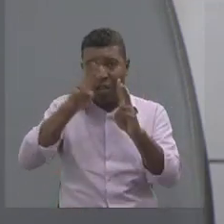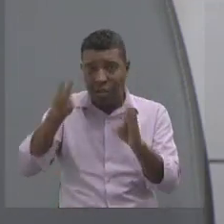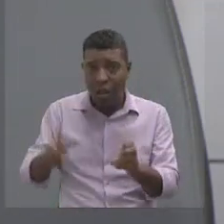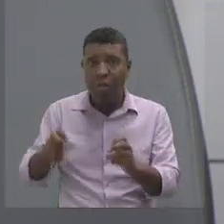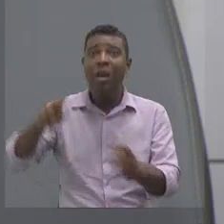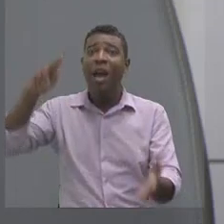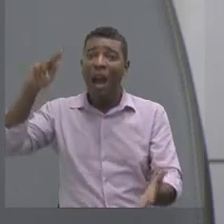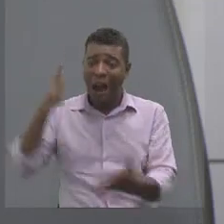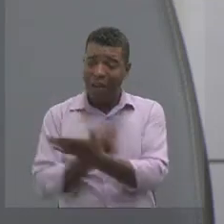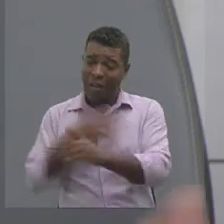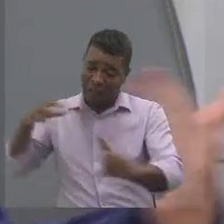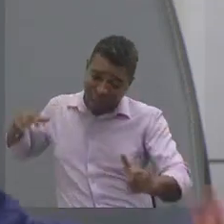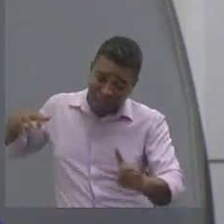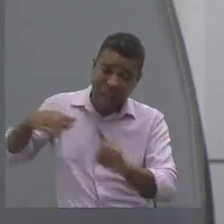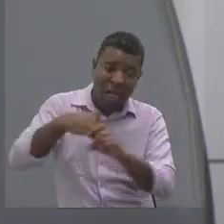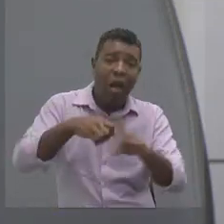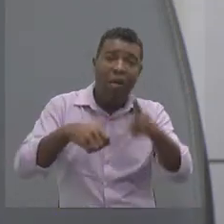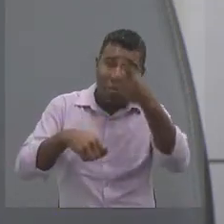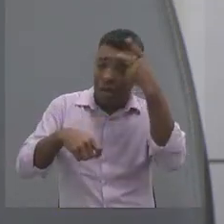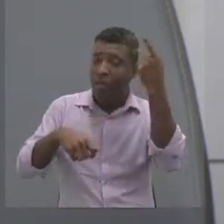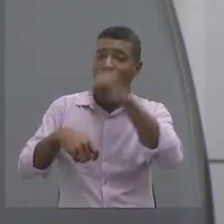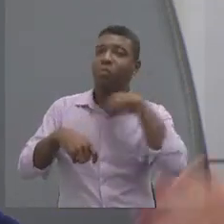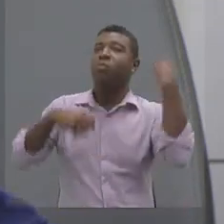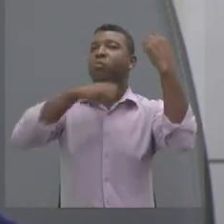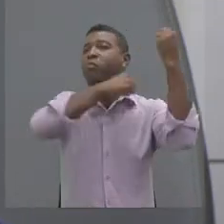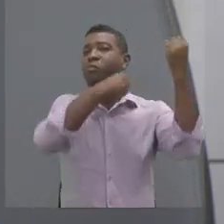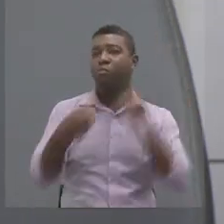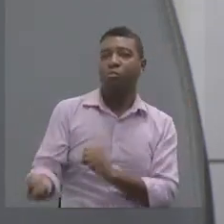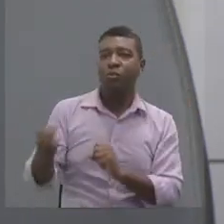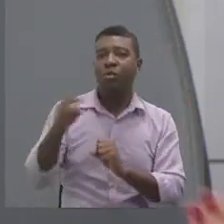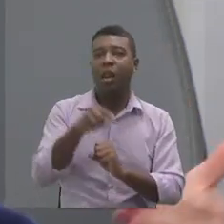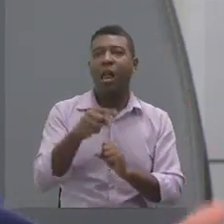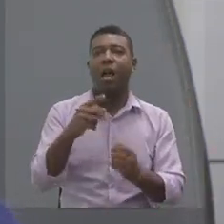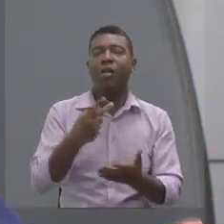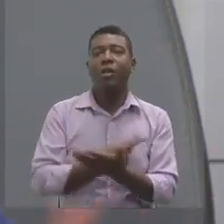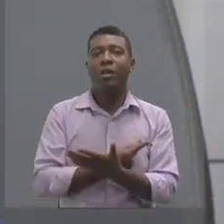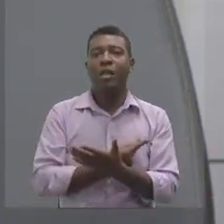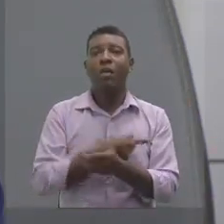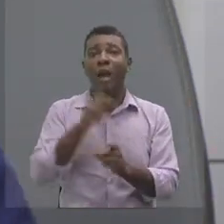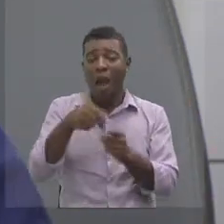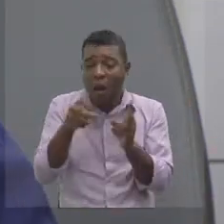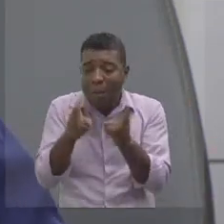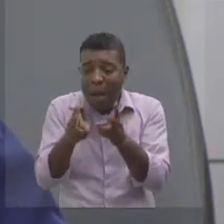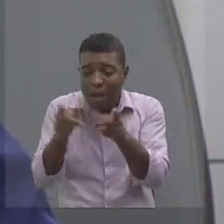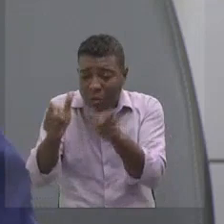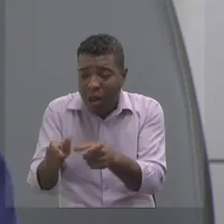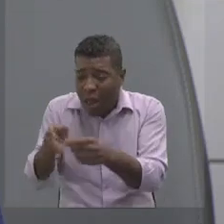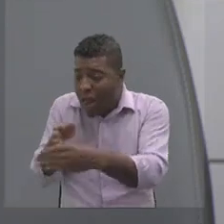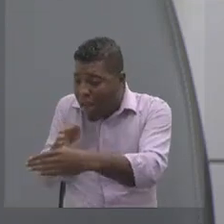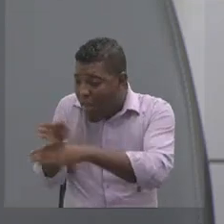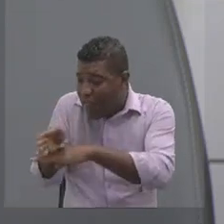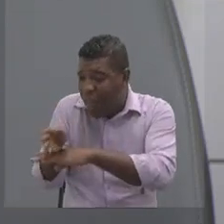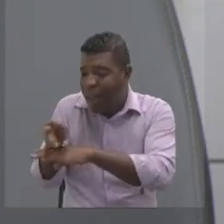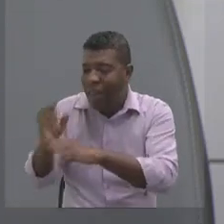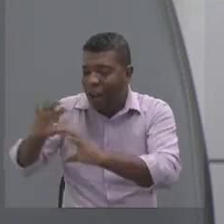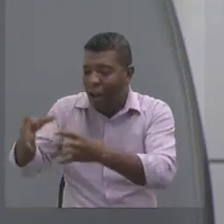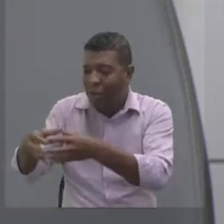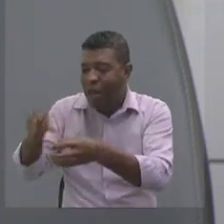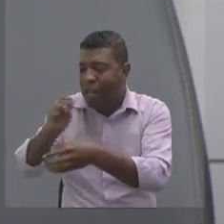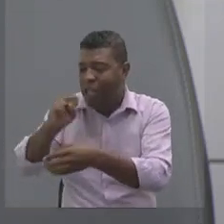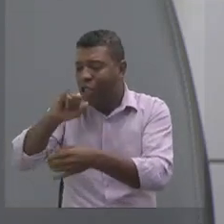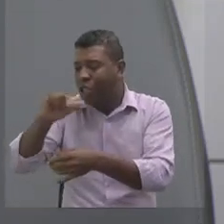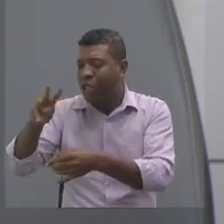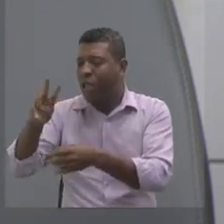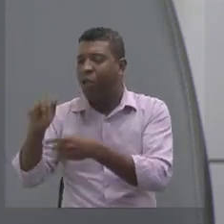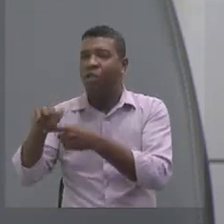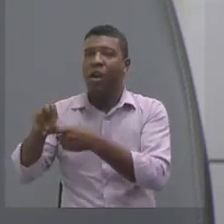acidente fatal na 365 no trecho do Entroncamento para comunidade do Silvano então isso Nos alerta que